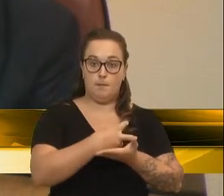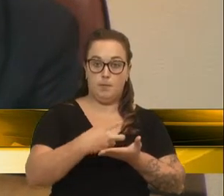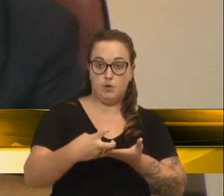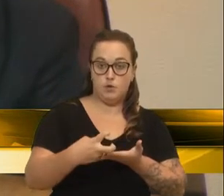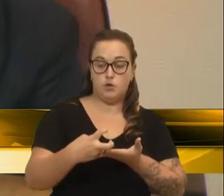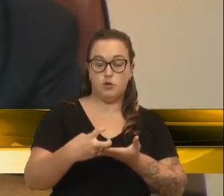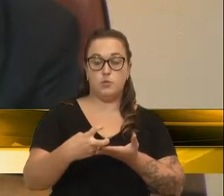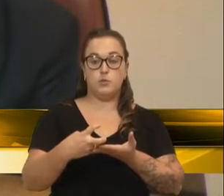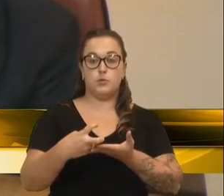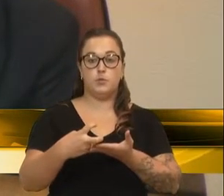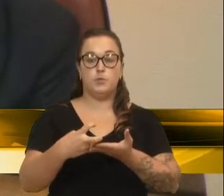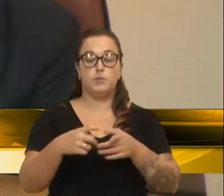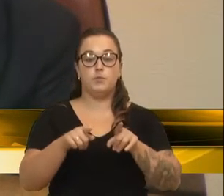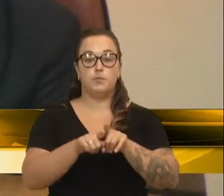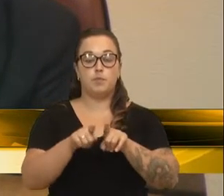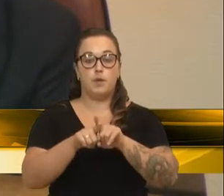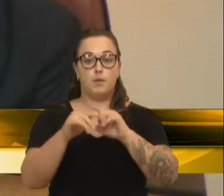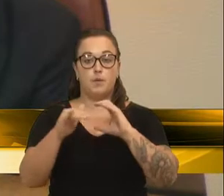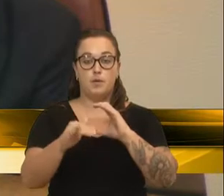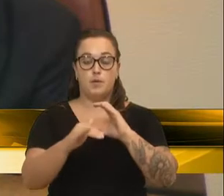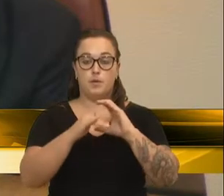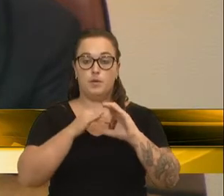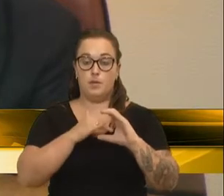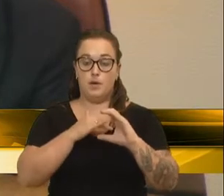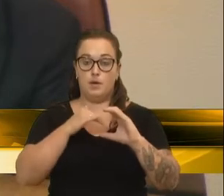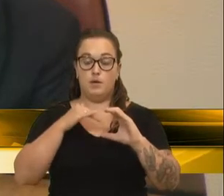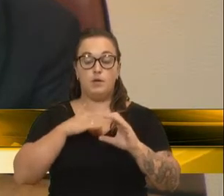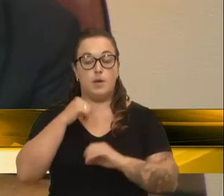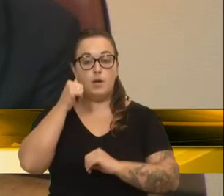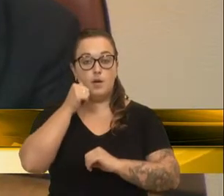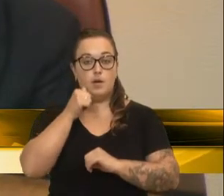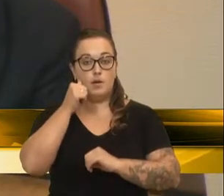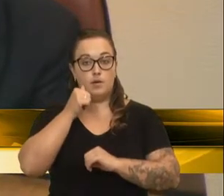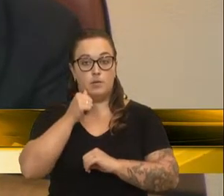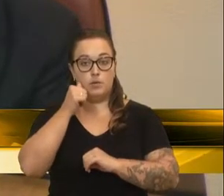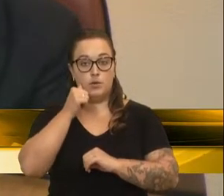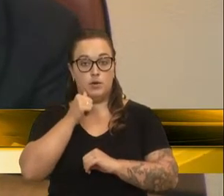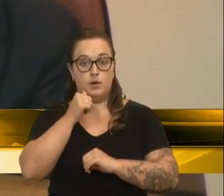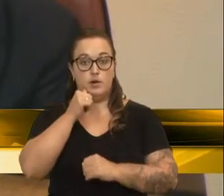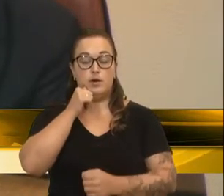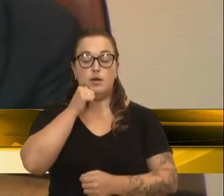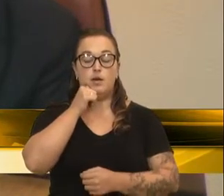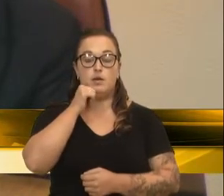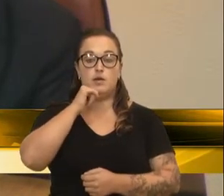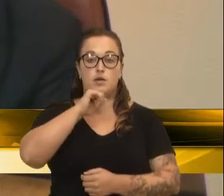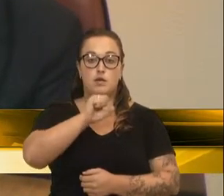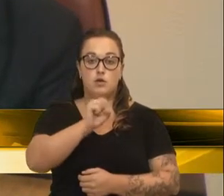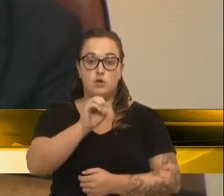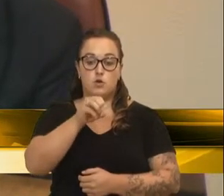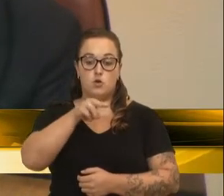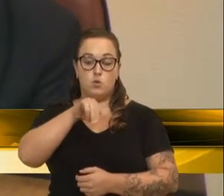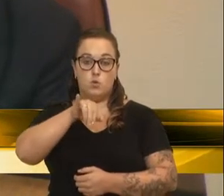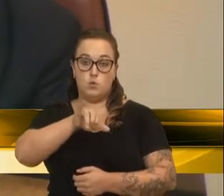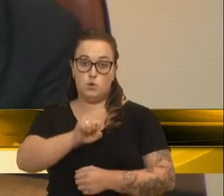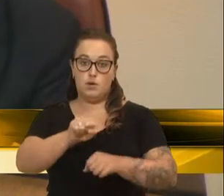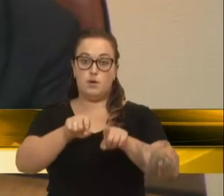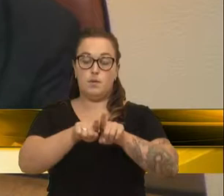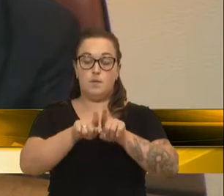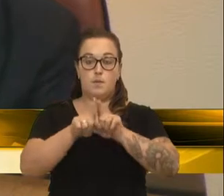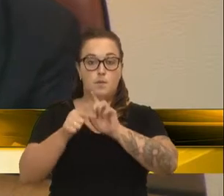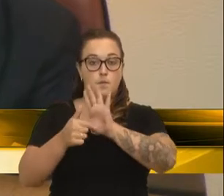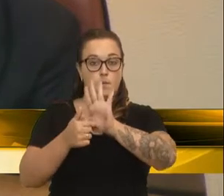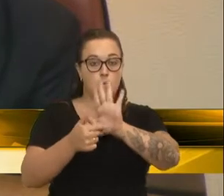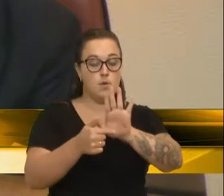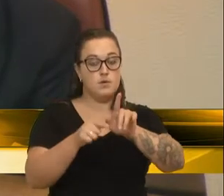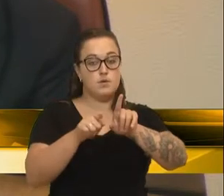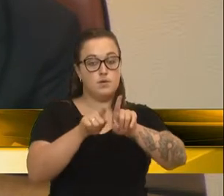e-mail, fecha parênteses, há pouco recebida da munícipe Sônia Márcia Borghetti, cujo teor é revelador e pertinente ao título 10